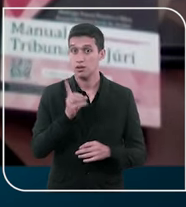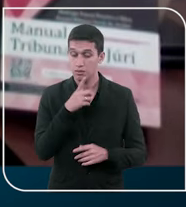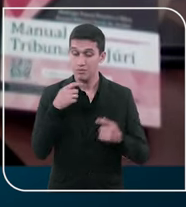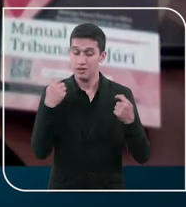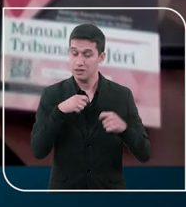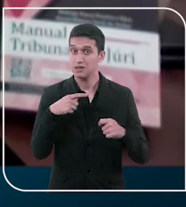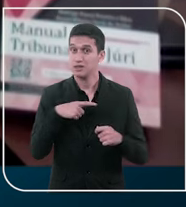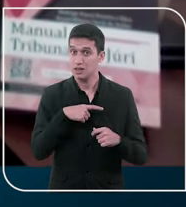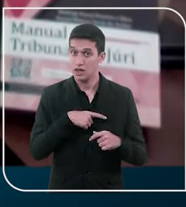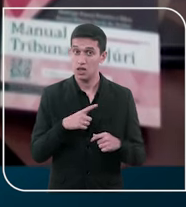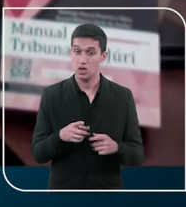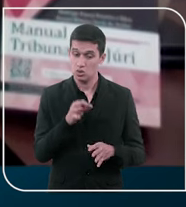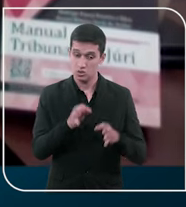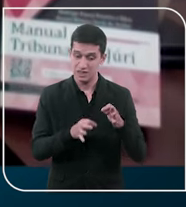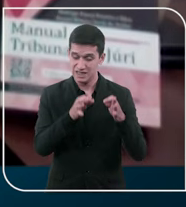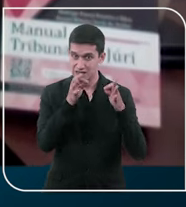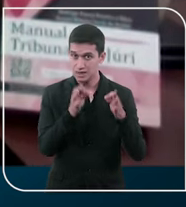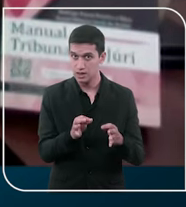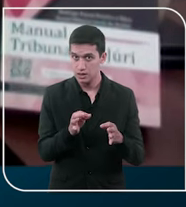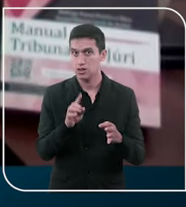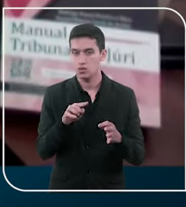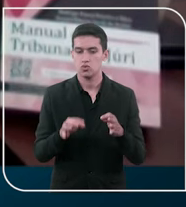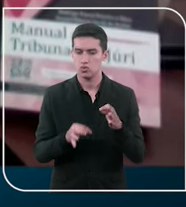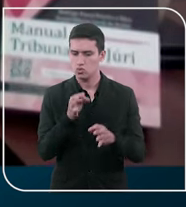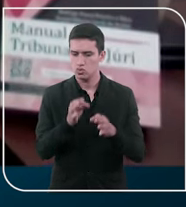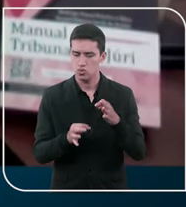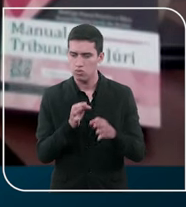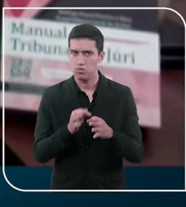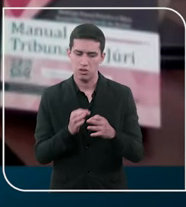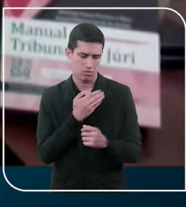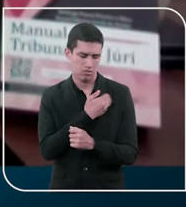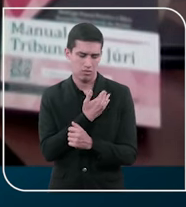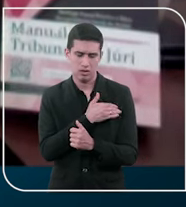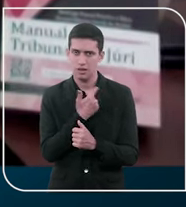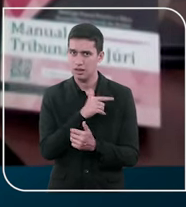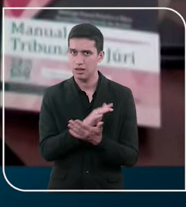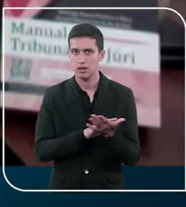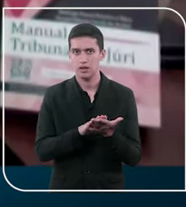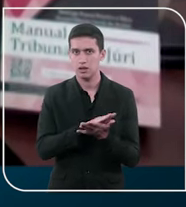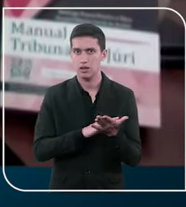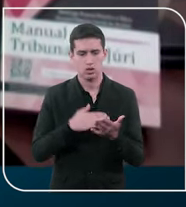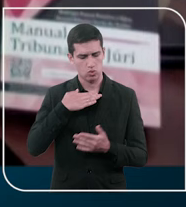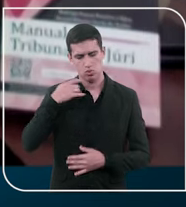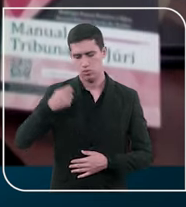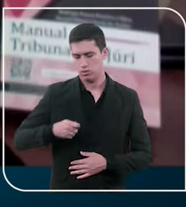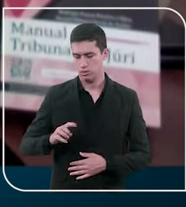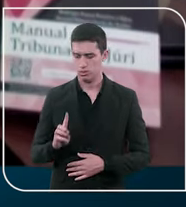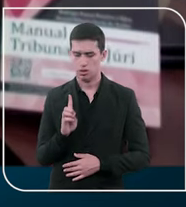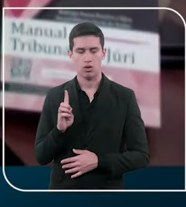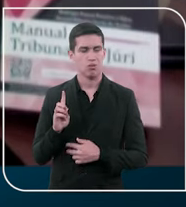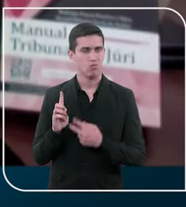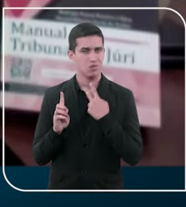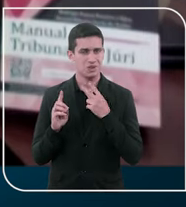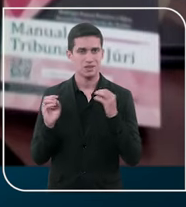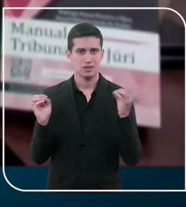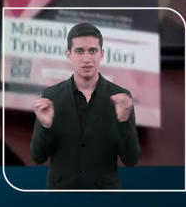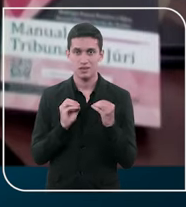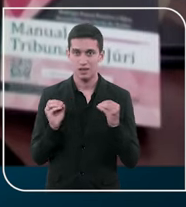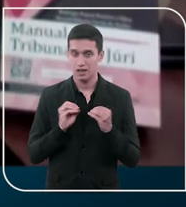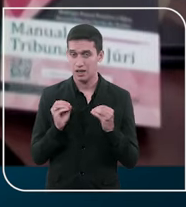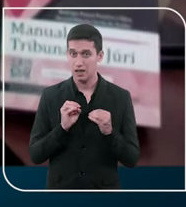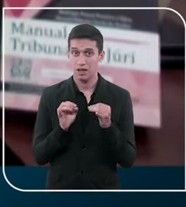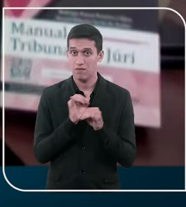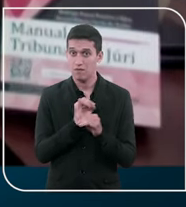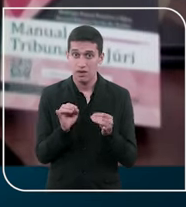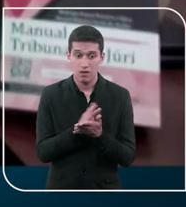nós precisamos ter um julgamento justo, que é um julgamento imparcial, o juiz, de nenhuma forma, nem